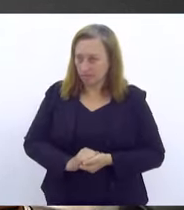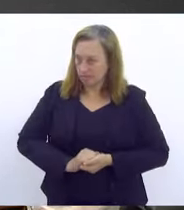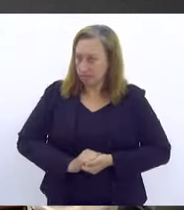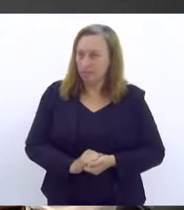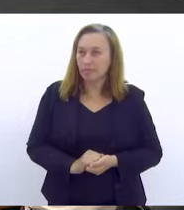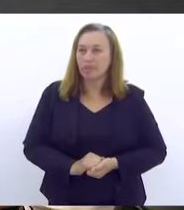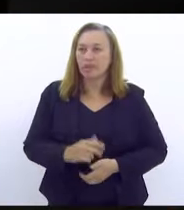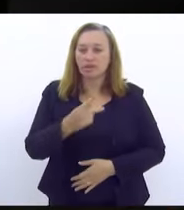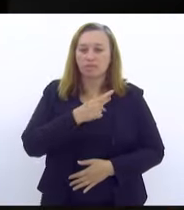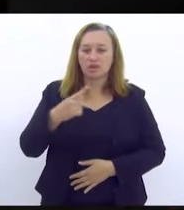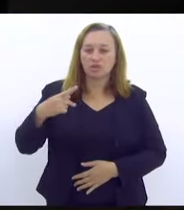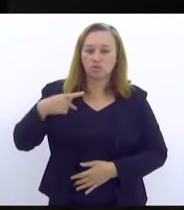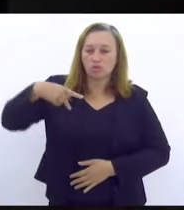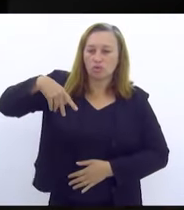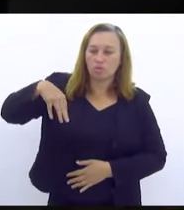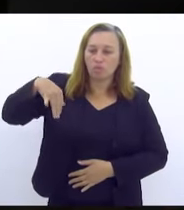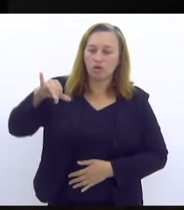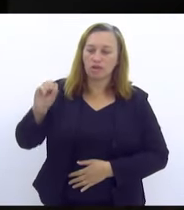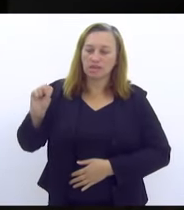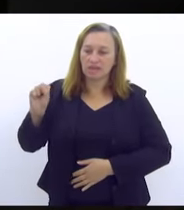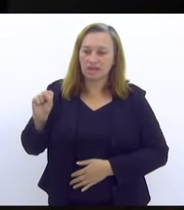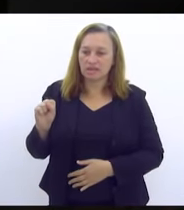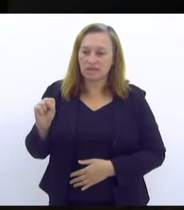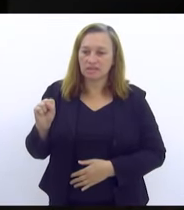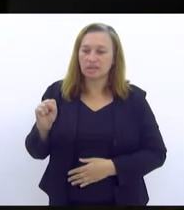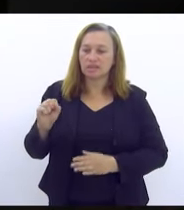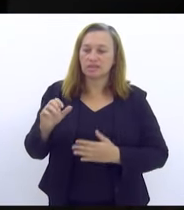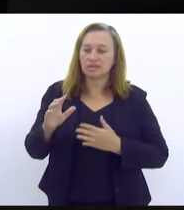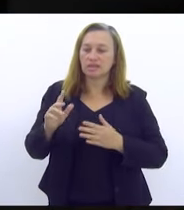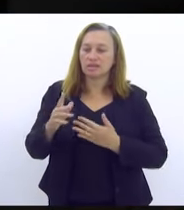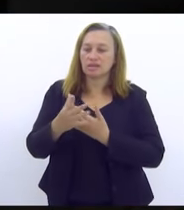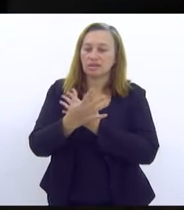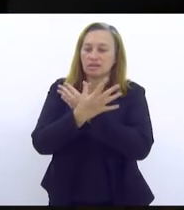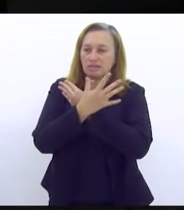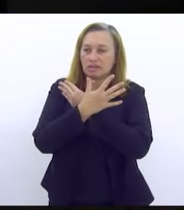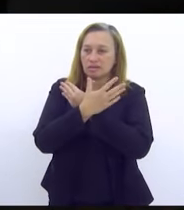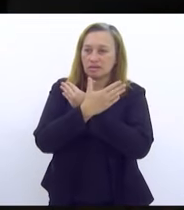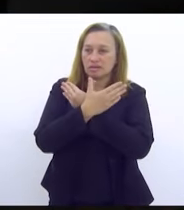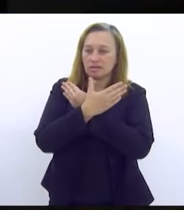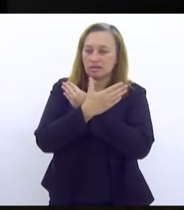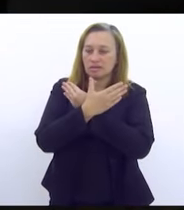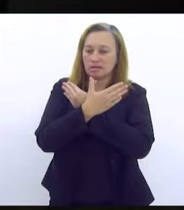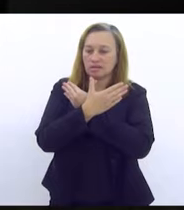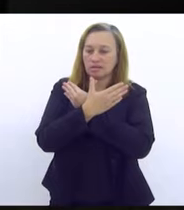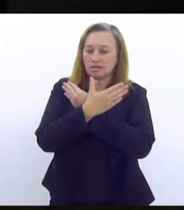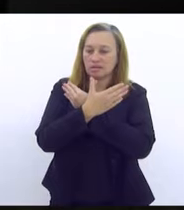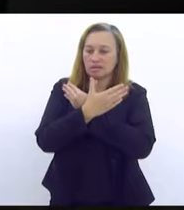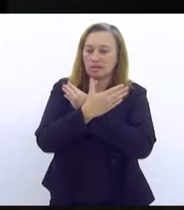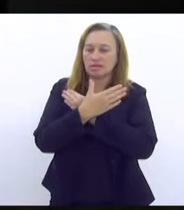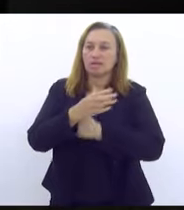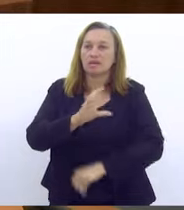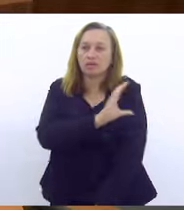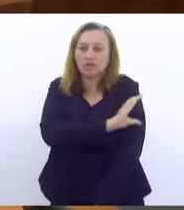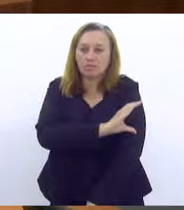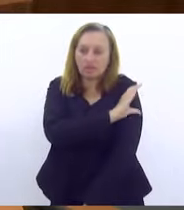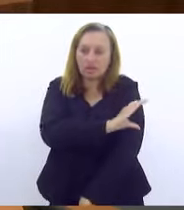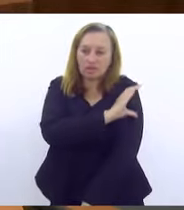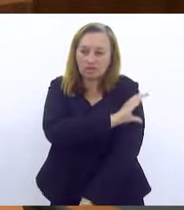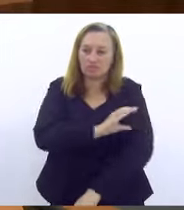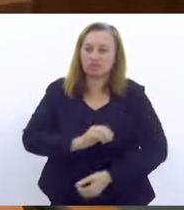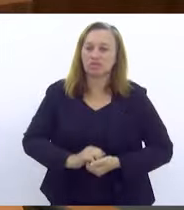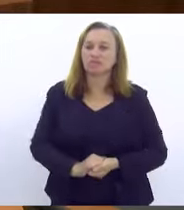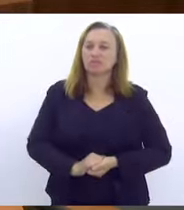O pastor Moisés Gomes Soares, pastor da Igreja Universal do Reino de Deus, ali o nosso líder de Campo Grande.